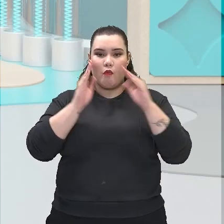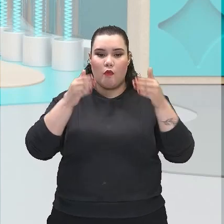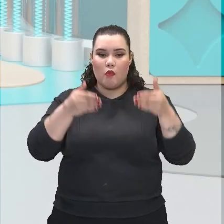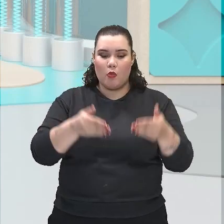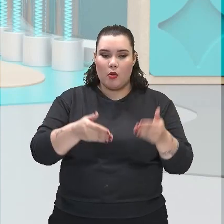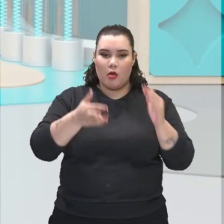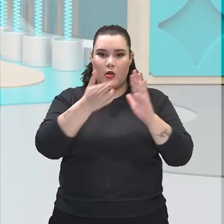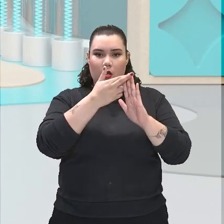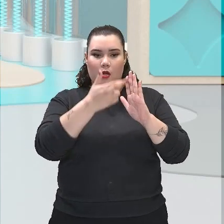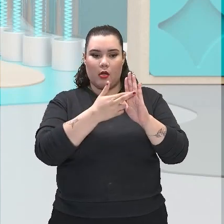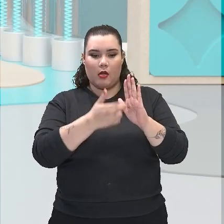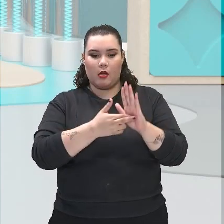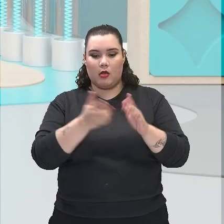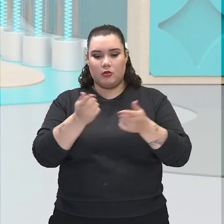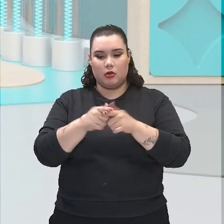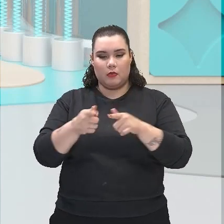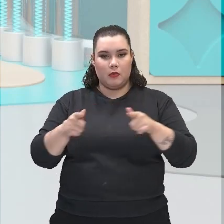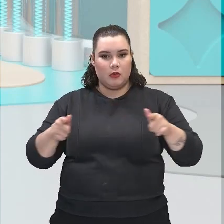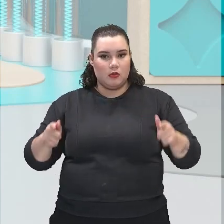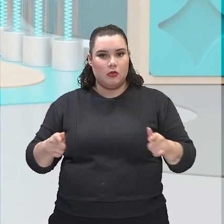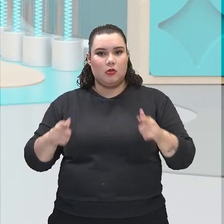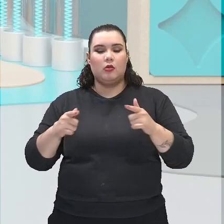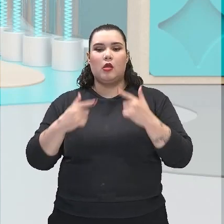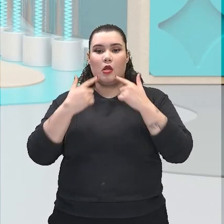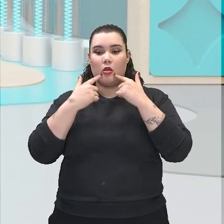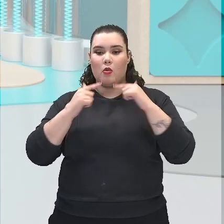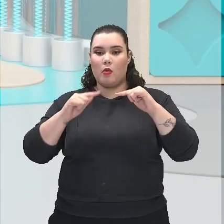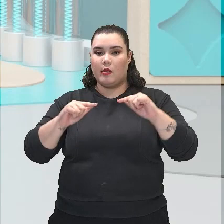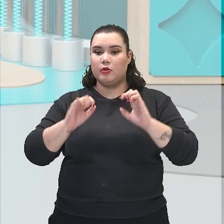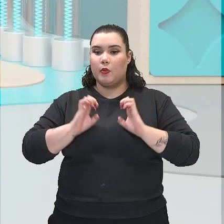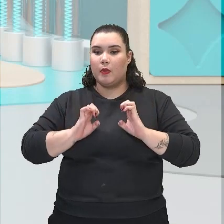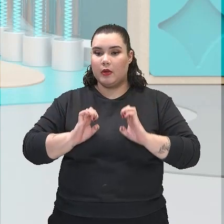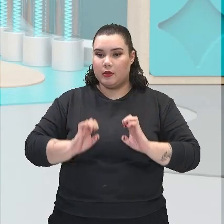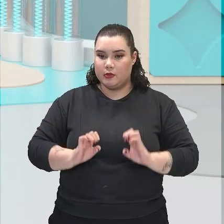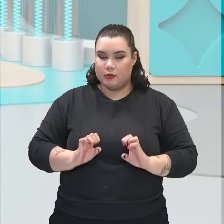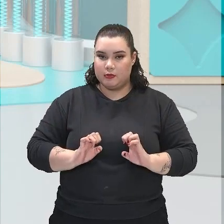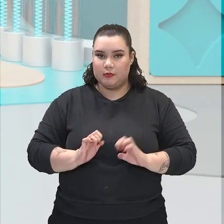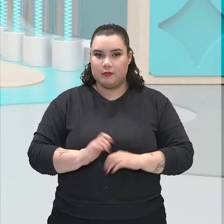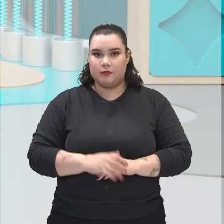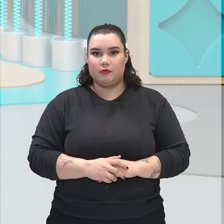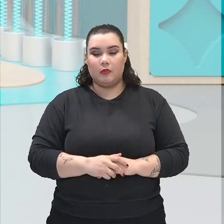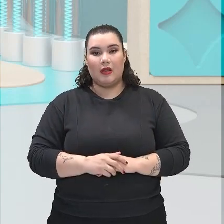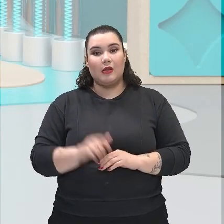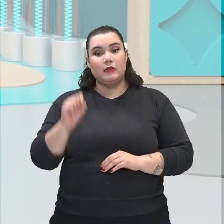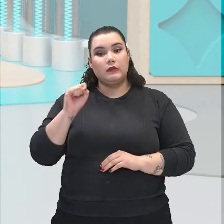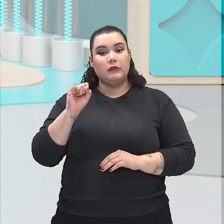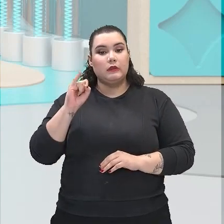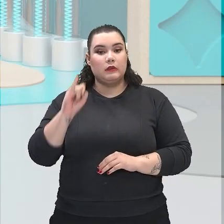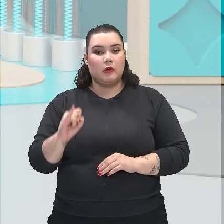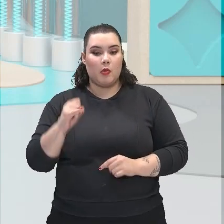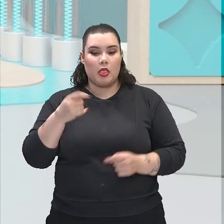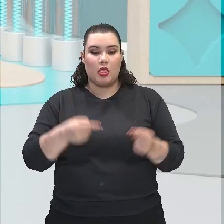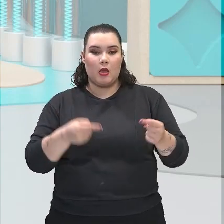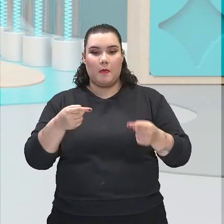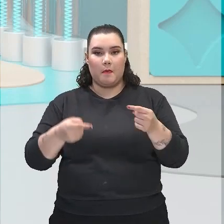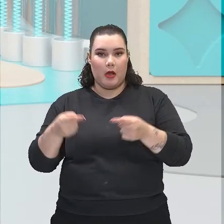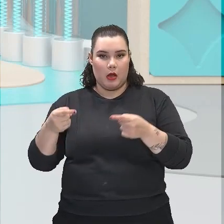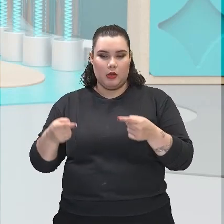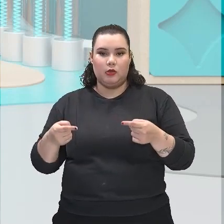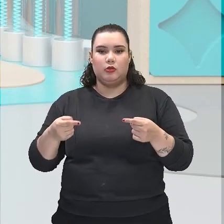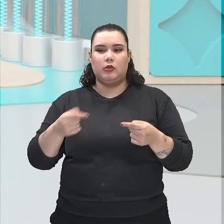as regras gramaticais, para a linguagem culta. Agora, se for um debate, de repente, que acontece